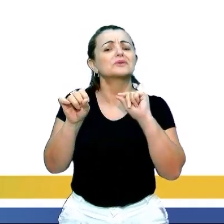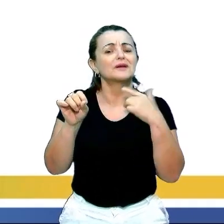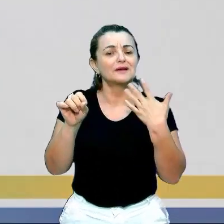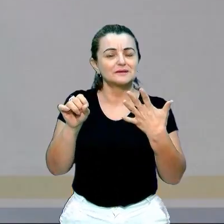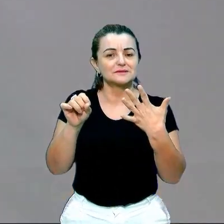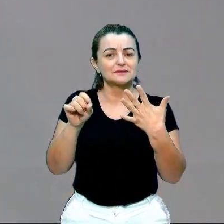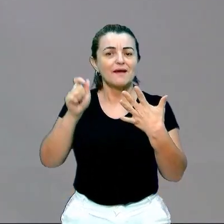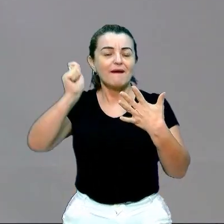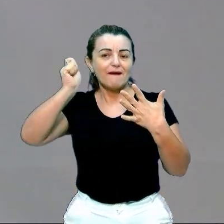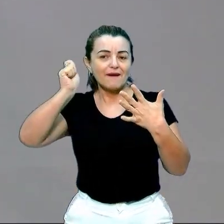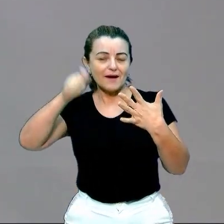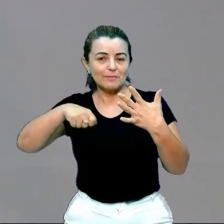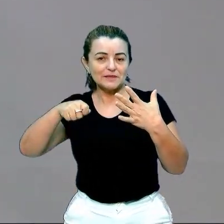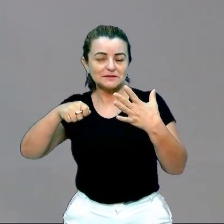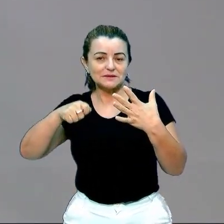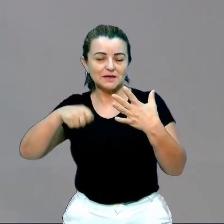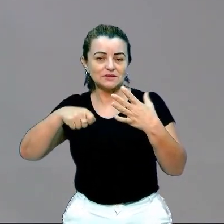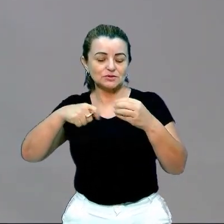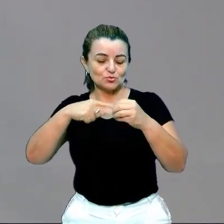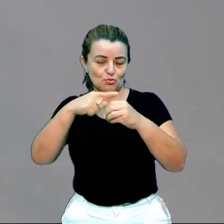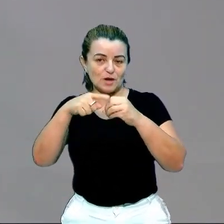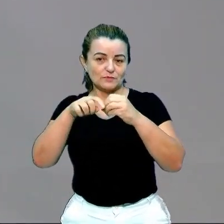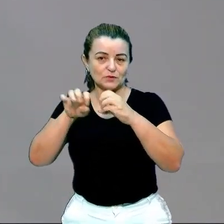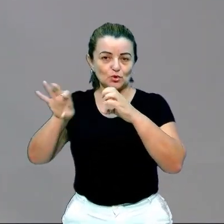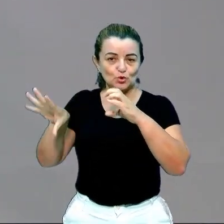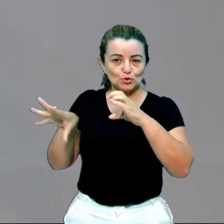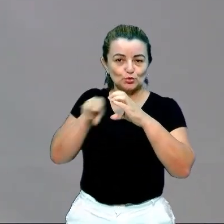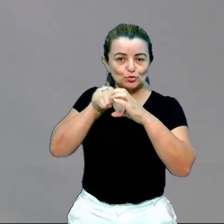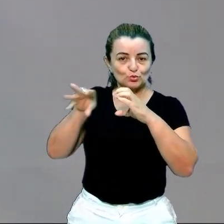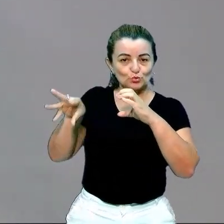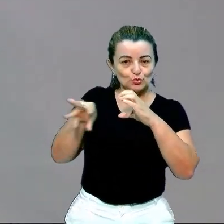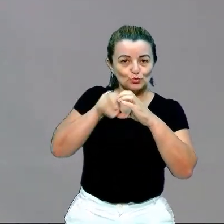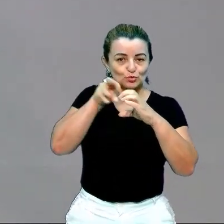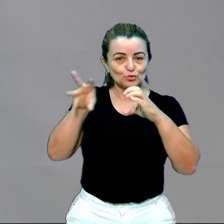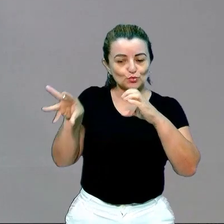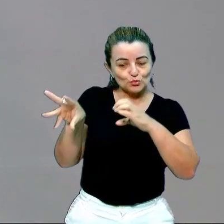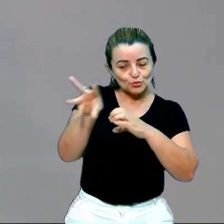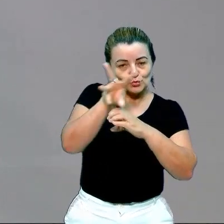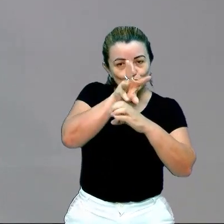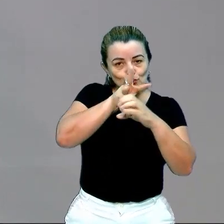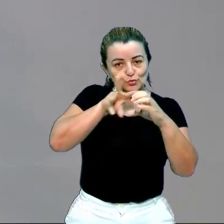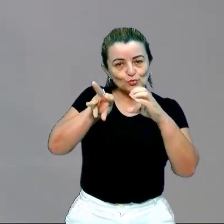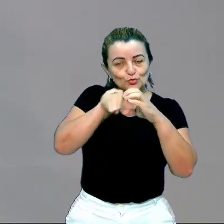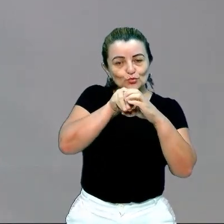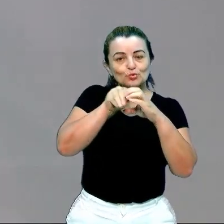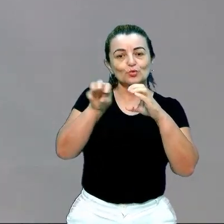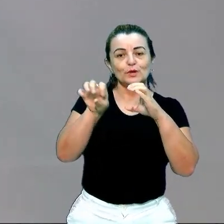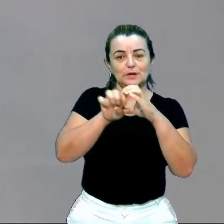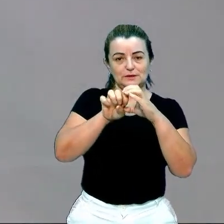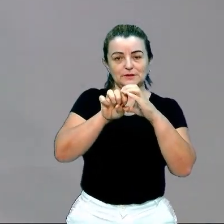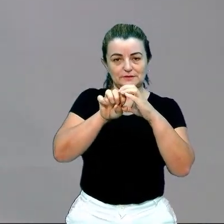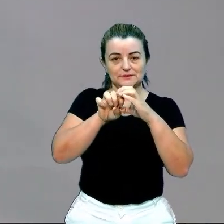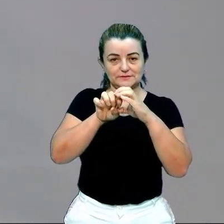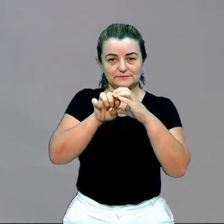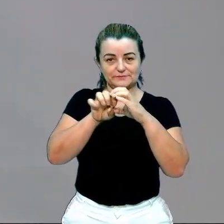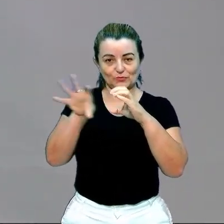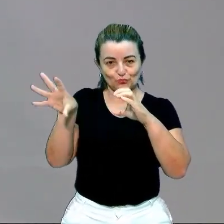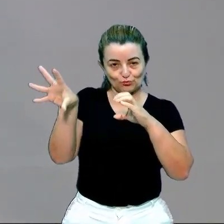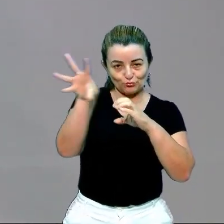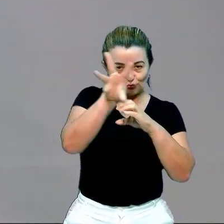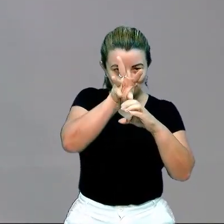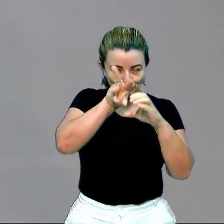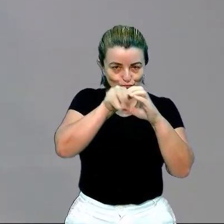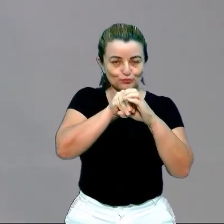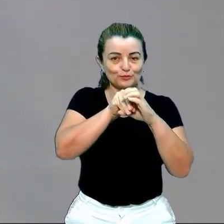os elétrons. Como assim, professor? Em outras palavras, é a capacidade que um átomo tem de roubar